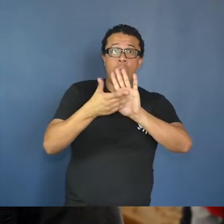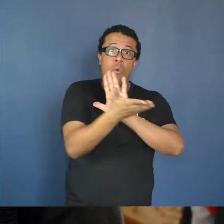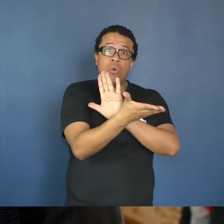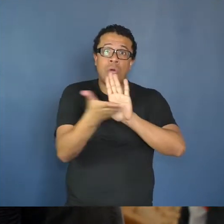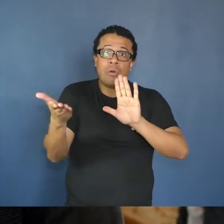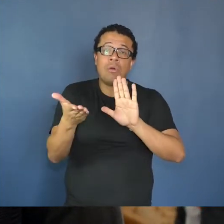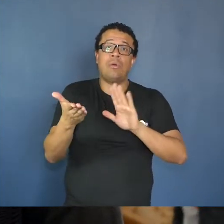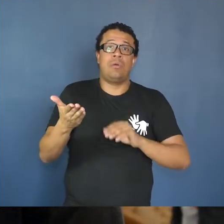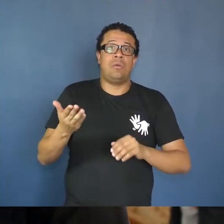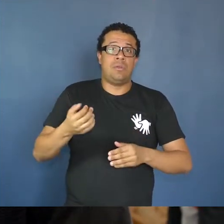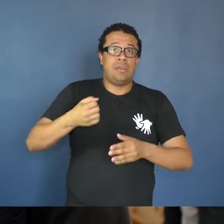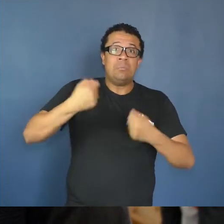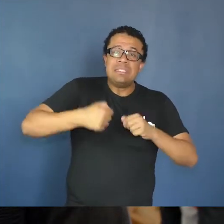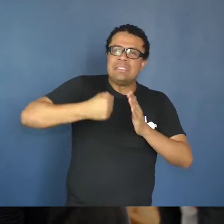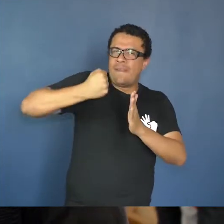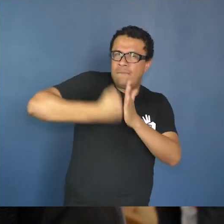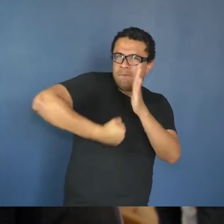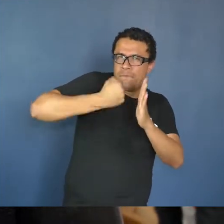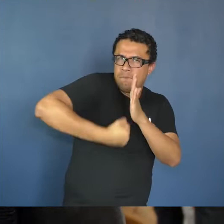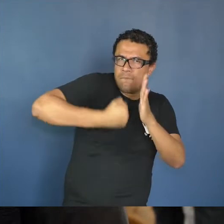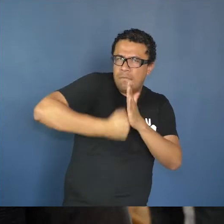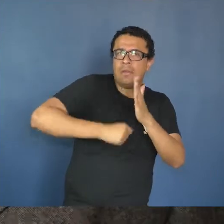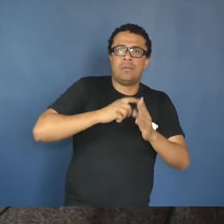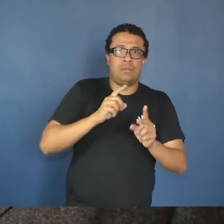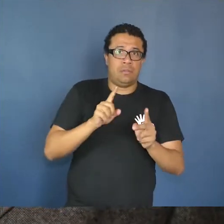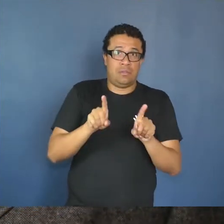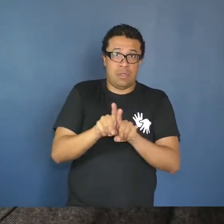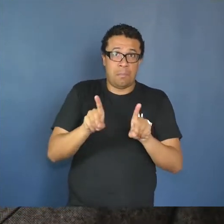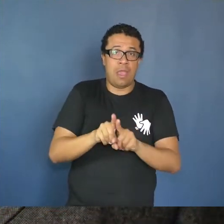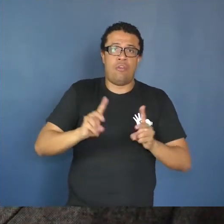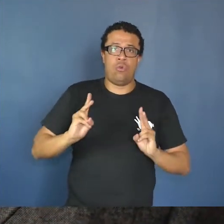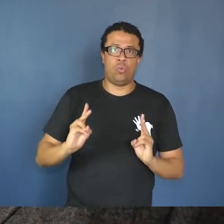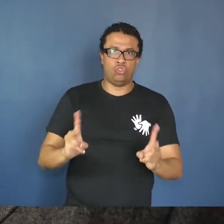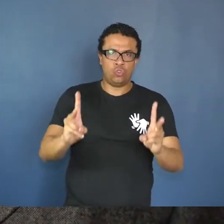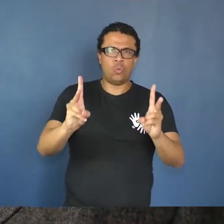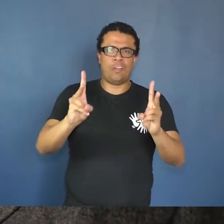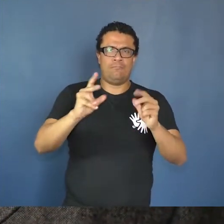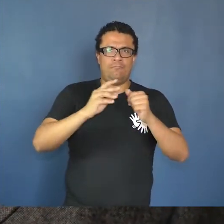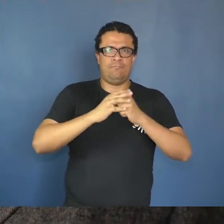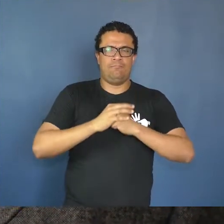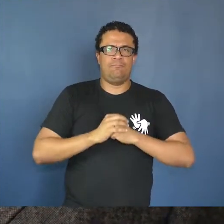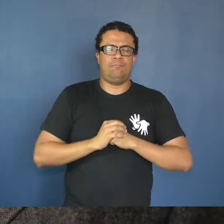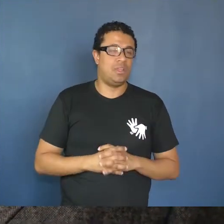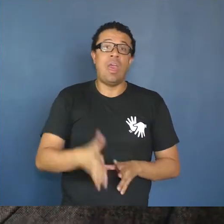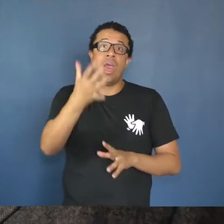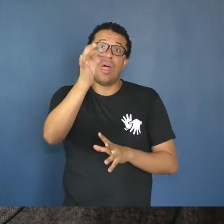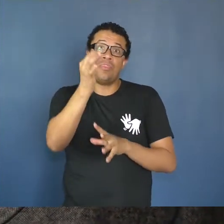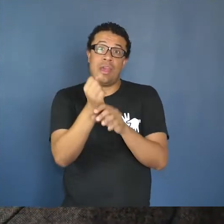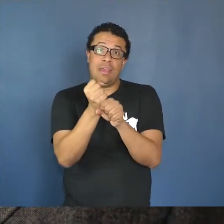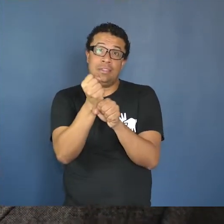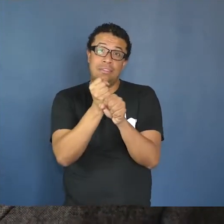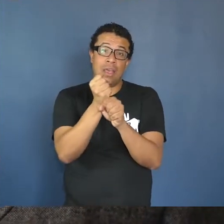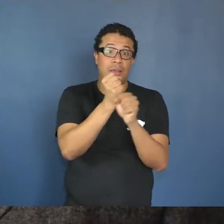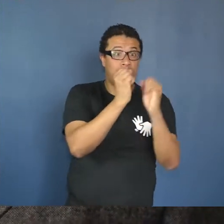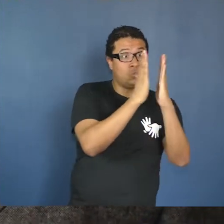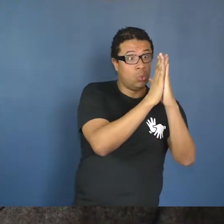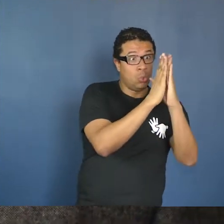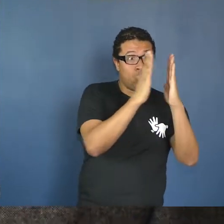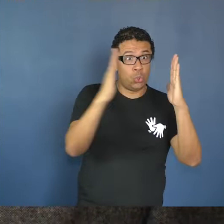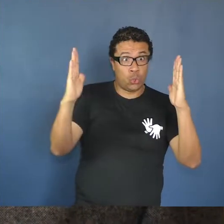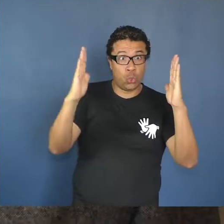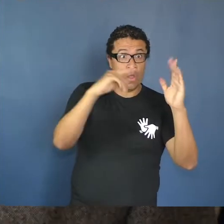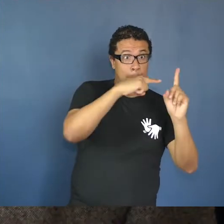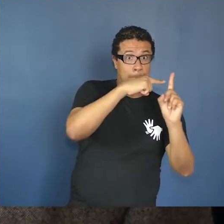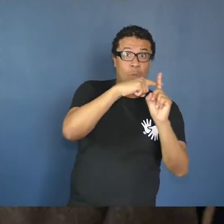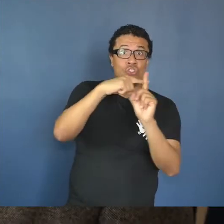basta resistir, é preciso avançar. Nesses 10 anos, o balanço é muito positivo, né? A